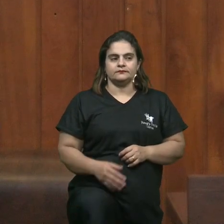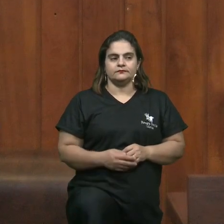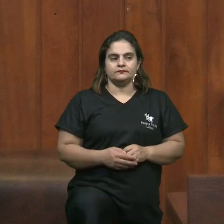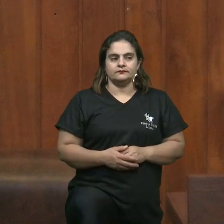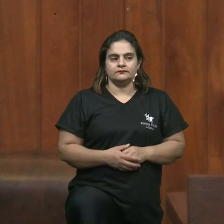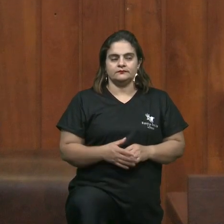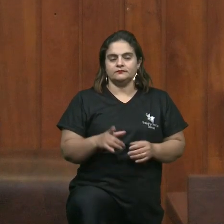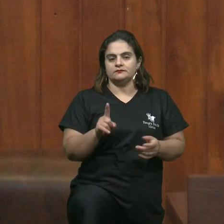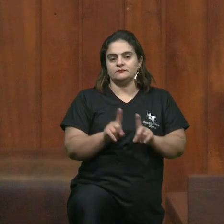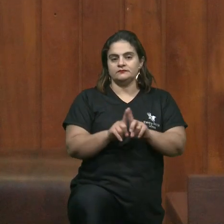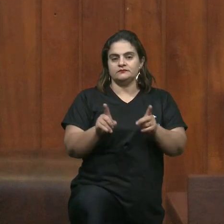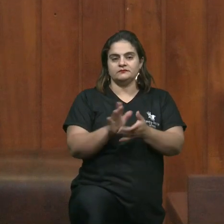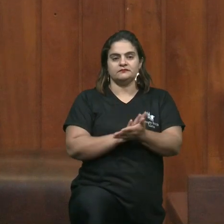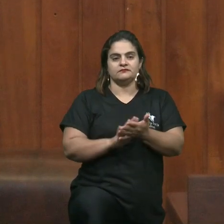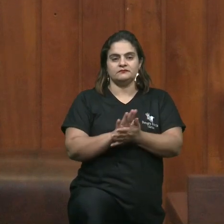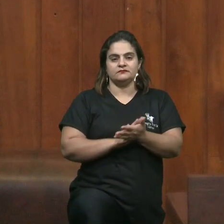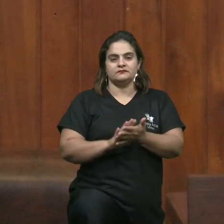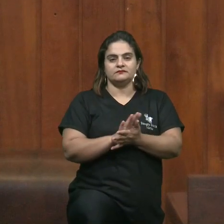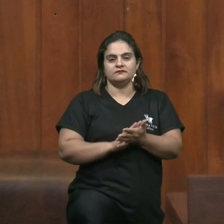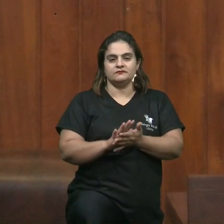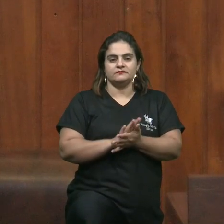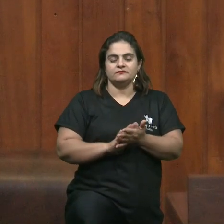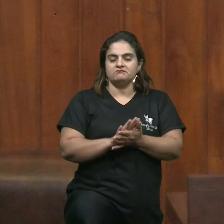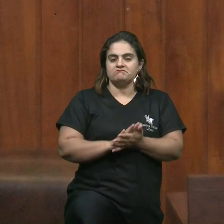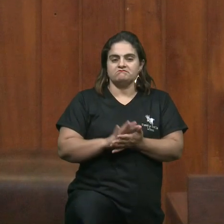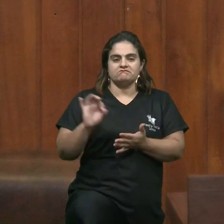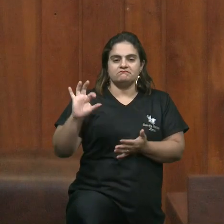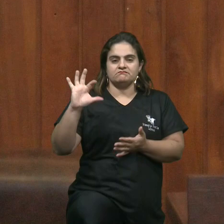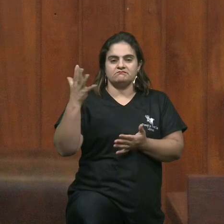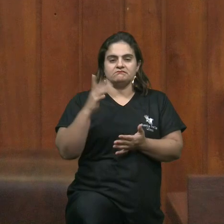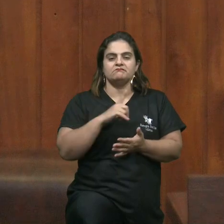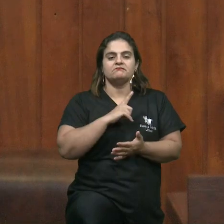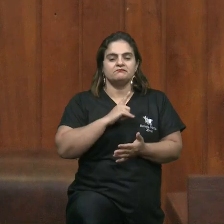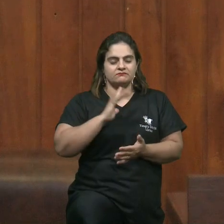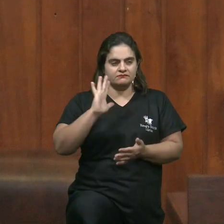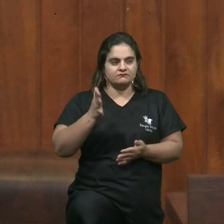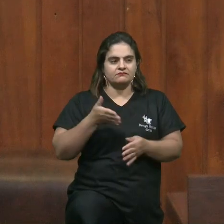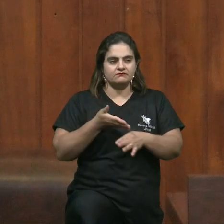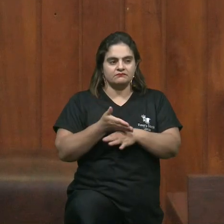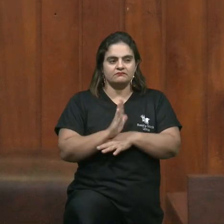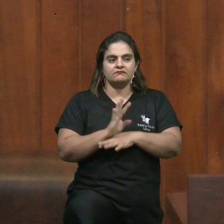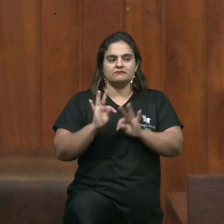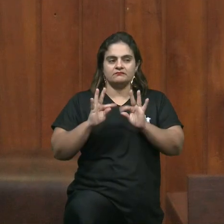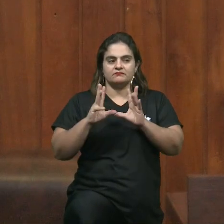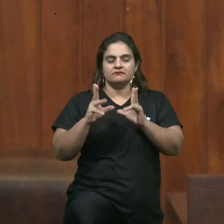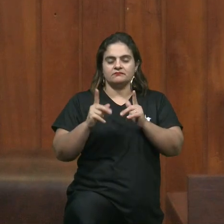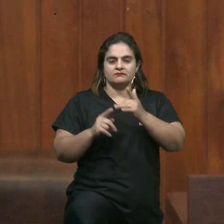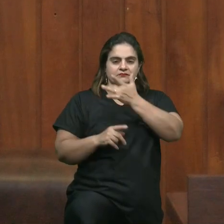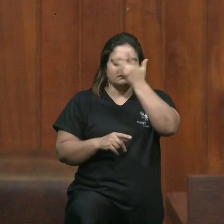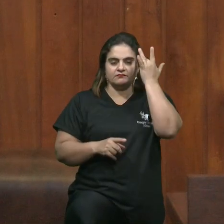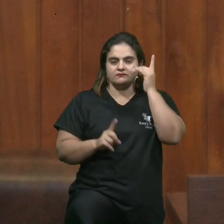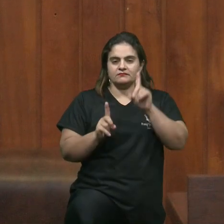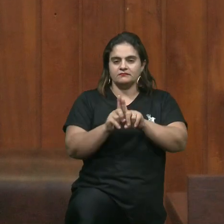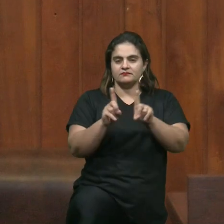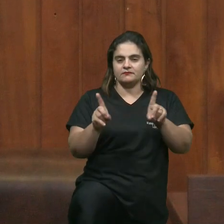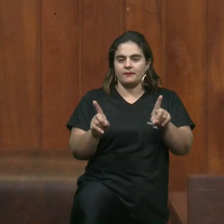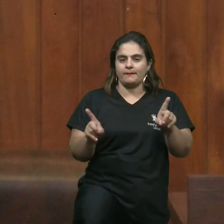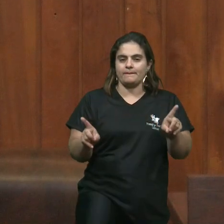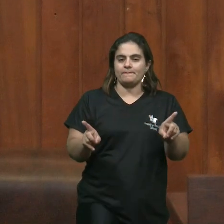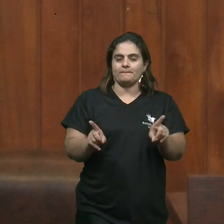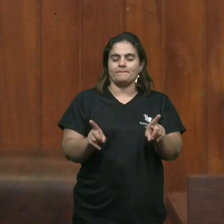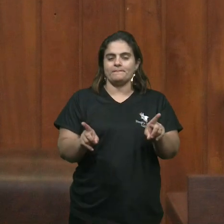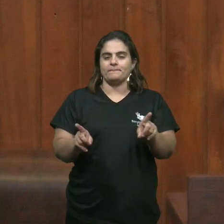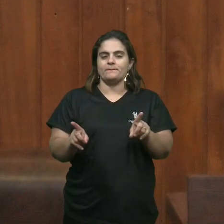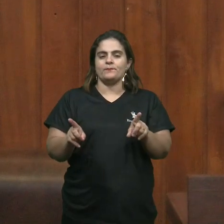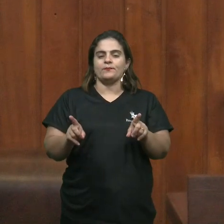nada foi feito. Foi aprovado por todos os vereadores, por anunidade, mas a Prefeitura, através